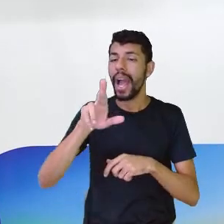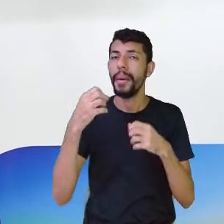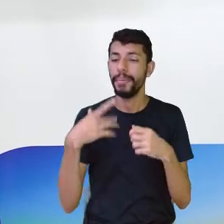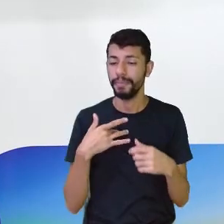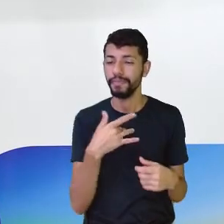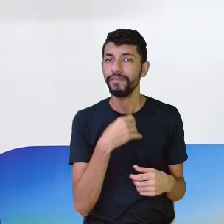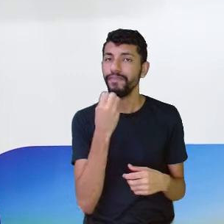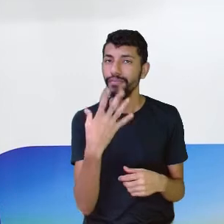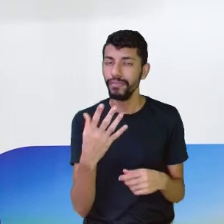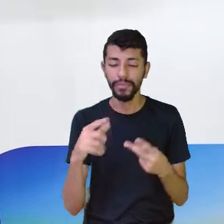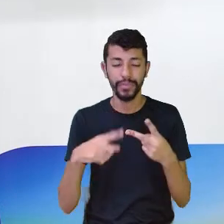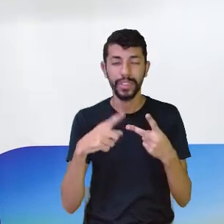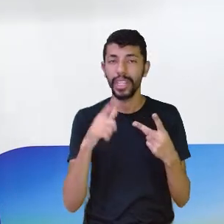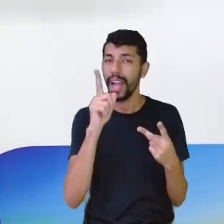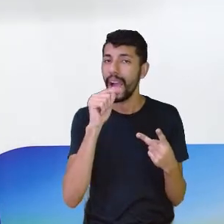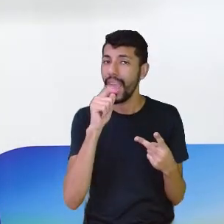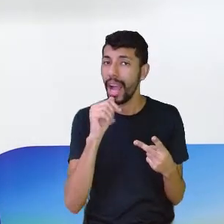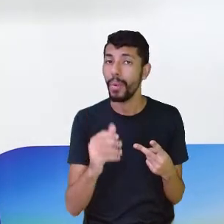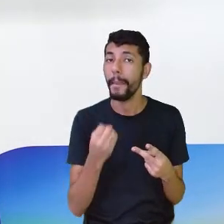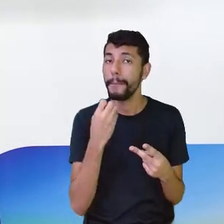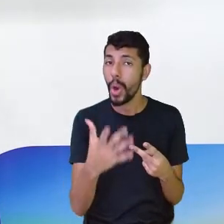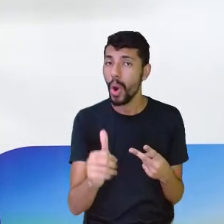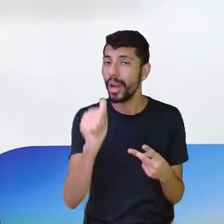de uma água potável, a gente